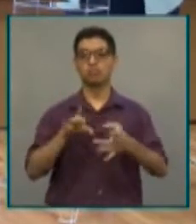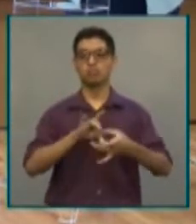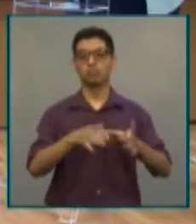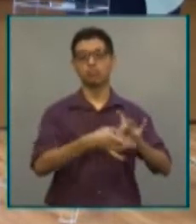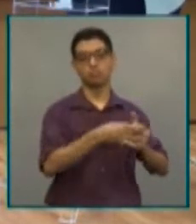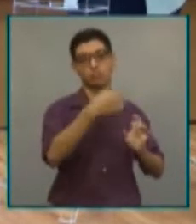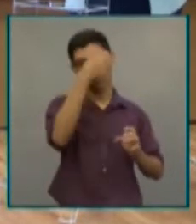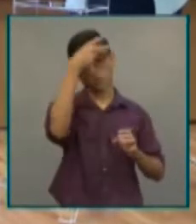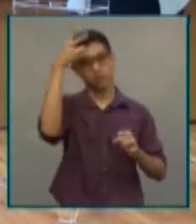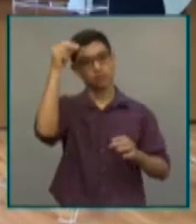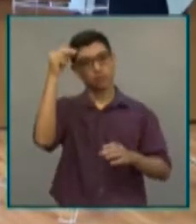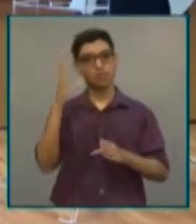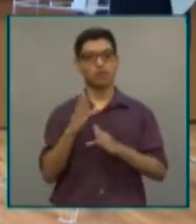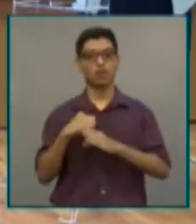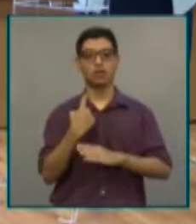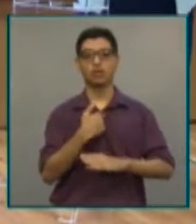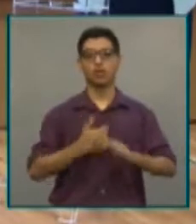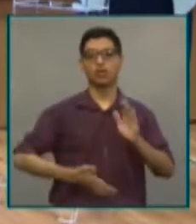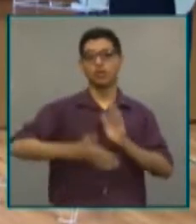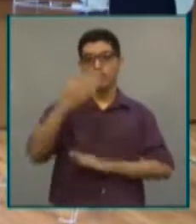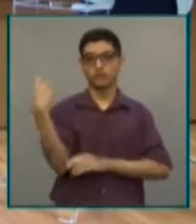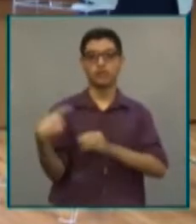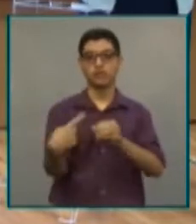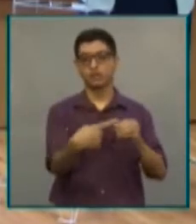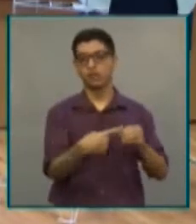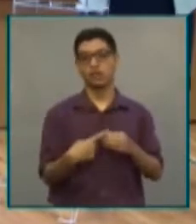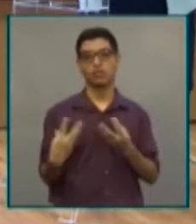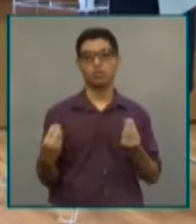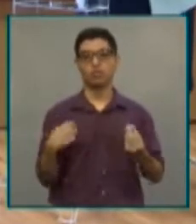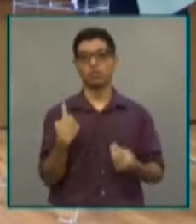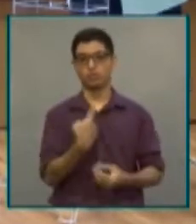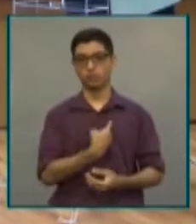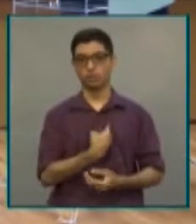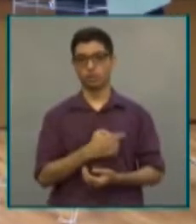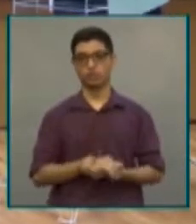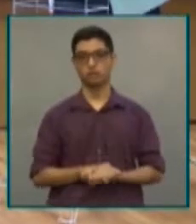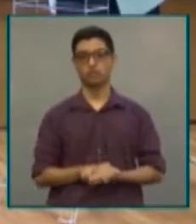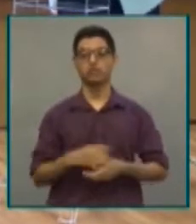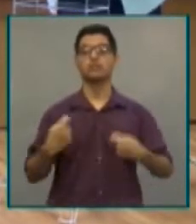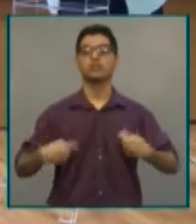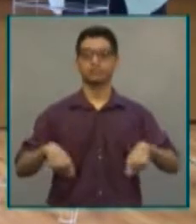que viajar para fazer audiência no interior. Muitas são as ações